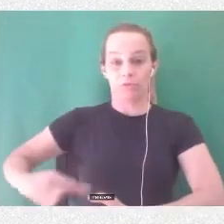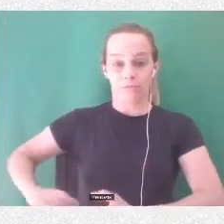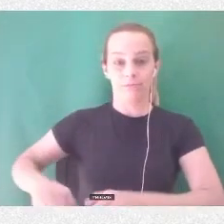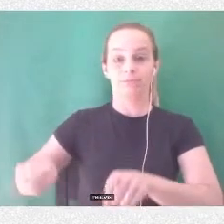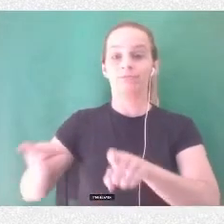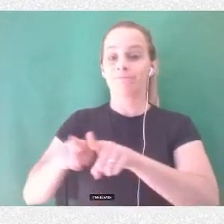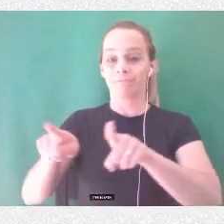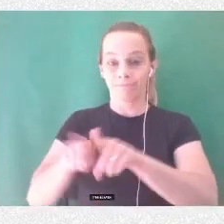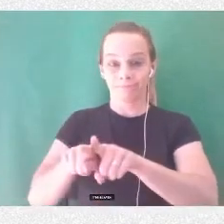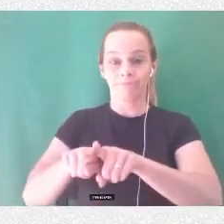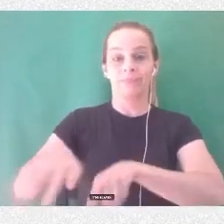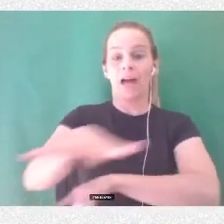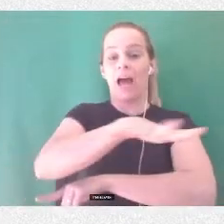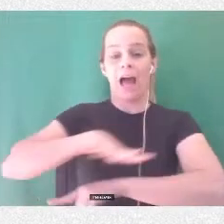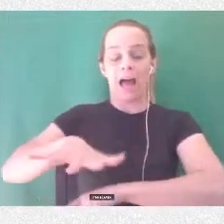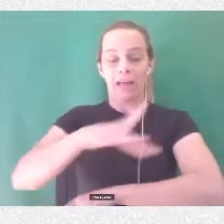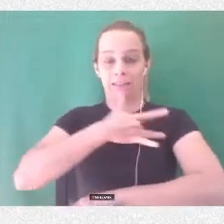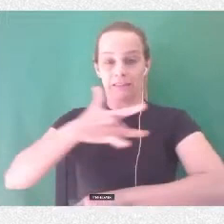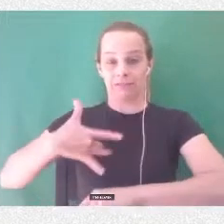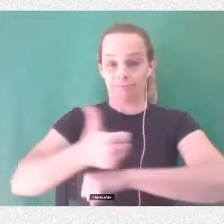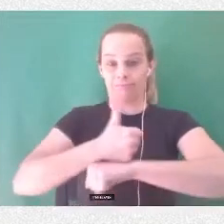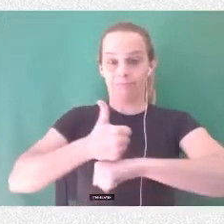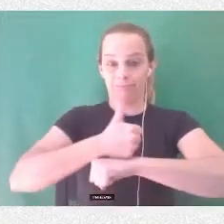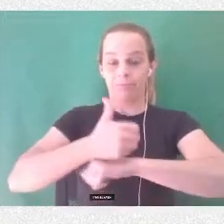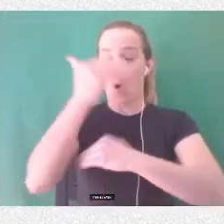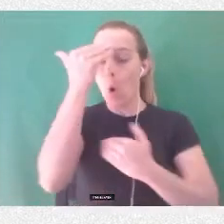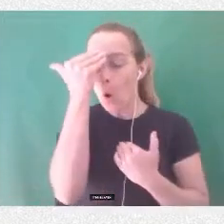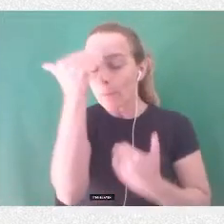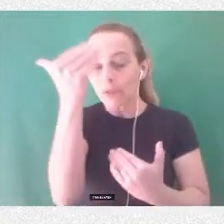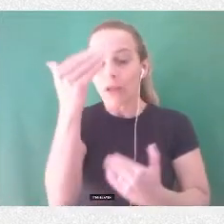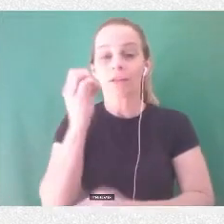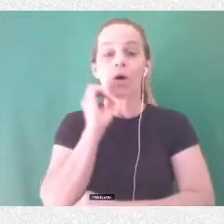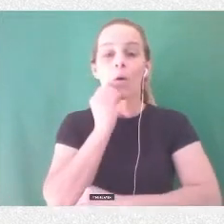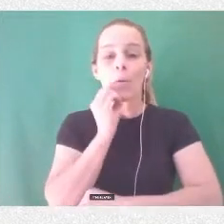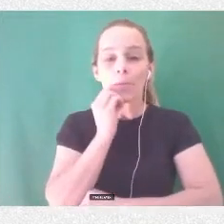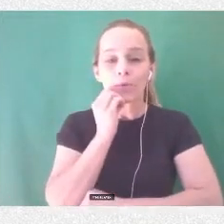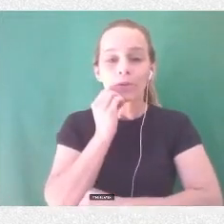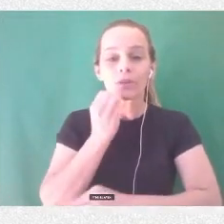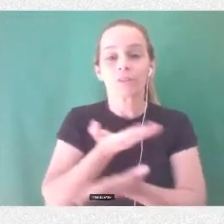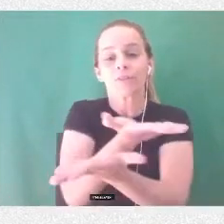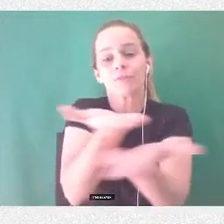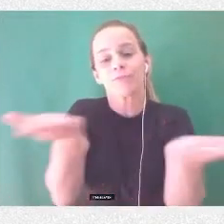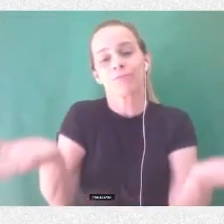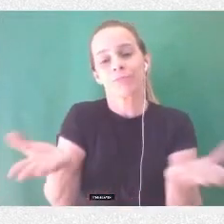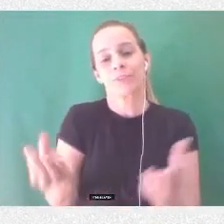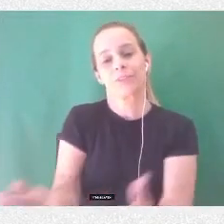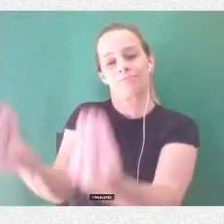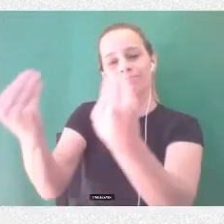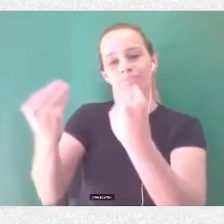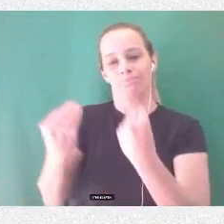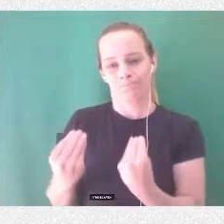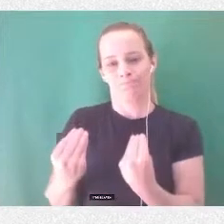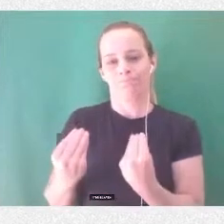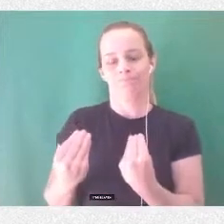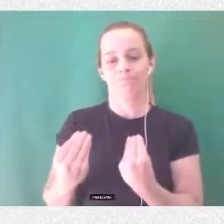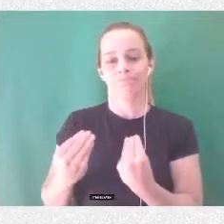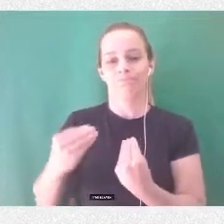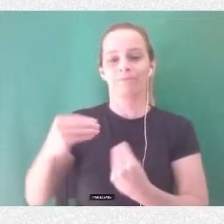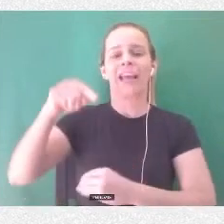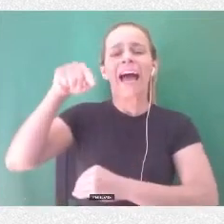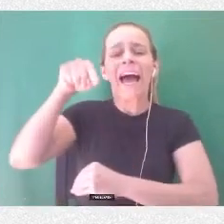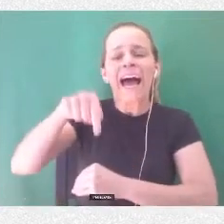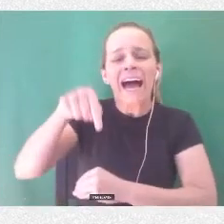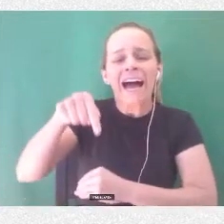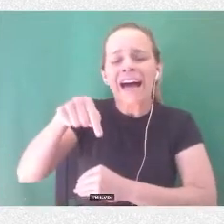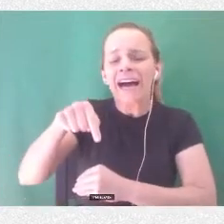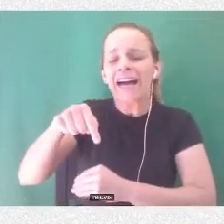servidores da área da saúde. Obrigado pela oportunidade que vocês oferecem a este canto do planeta,